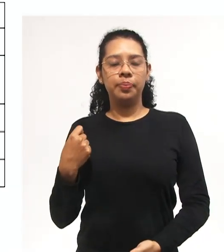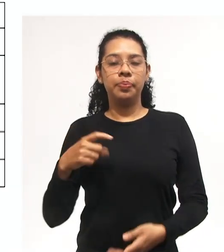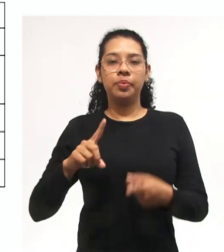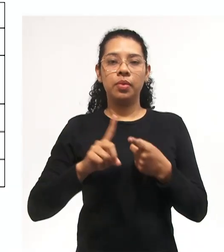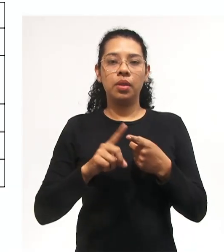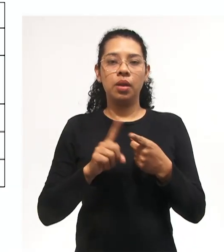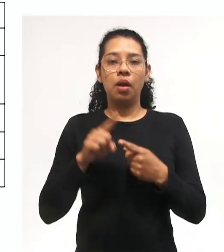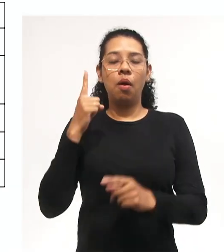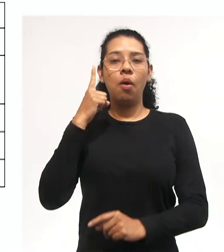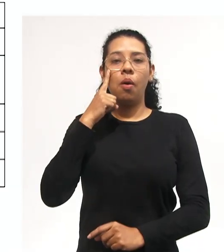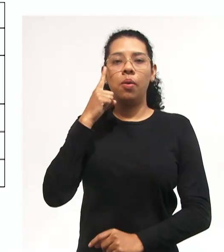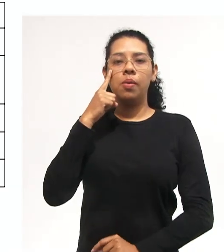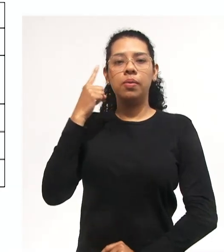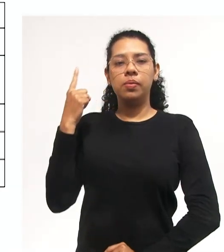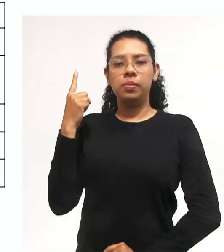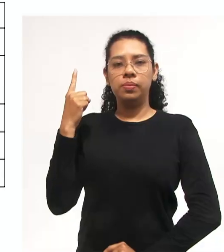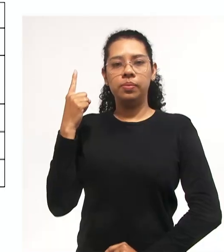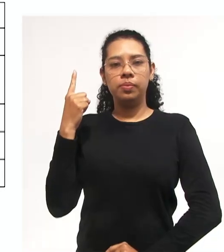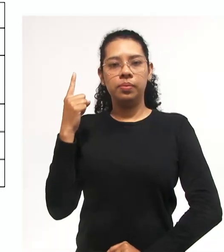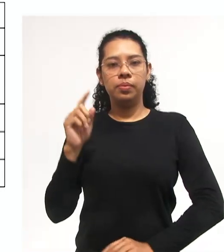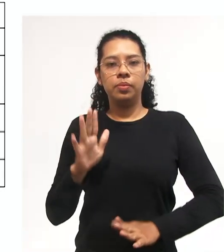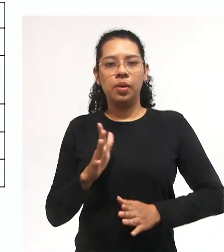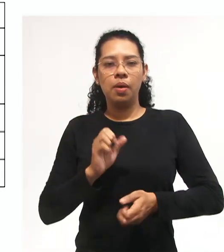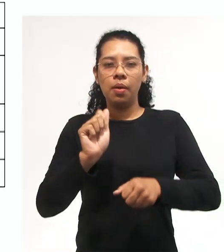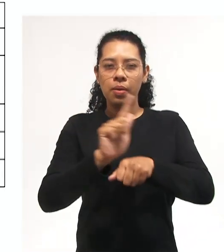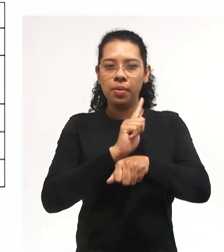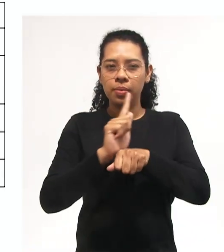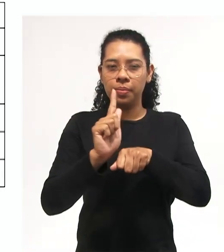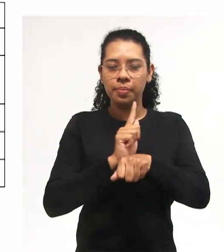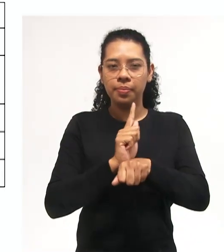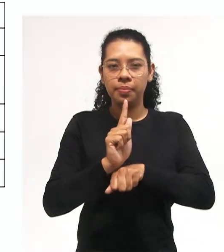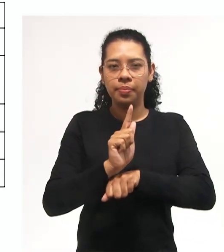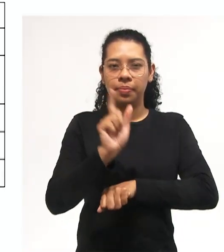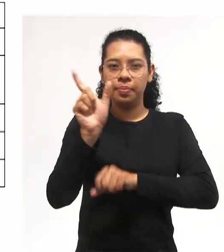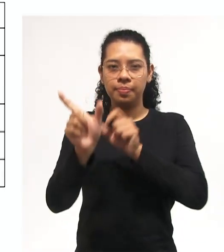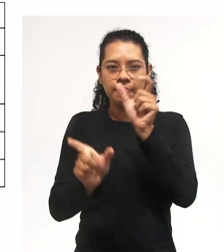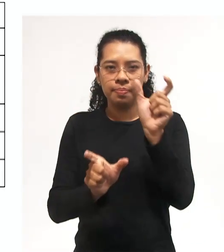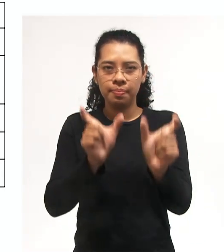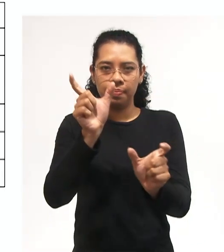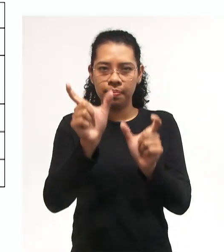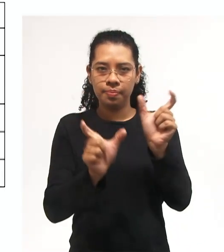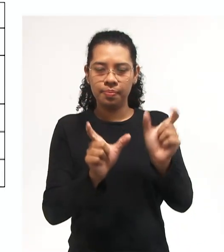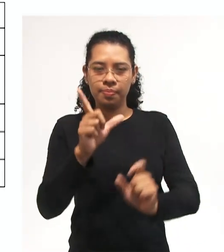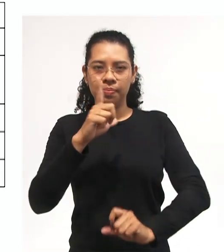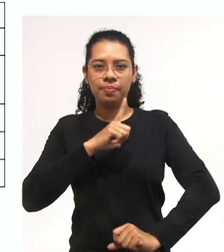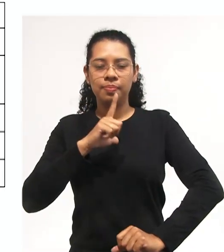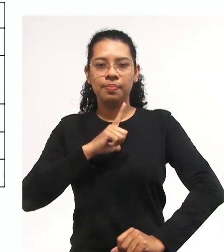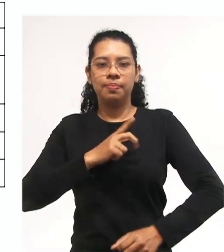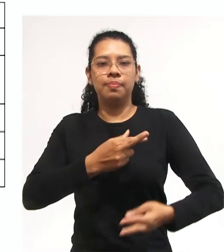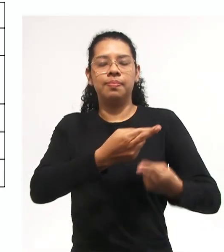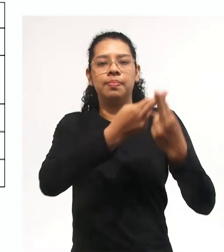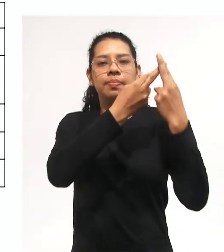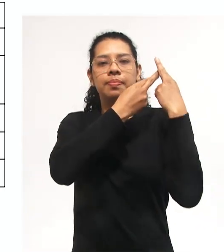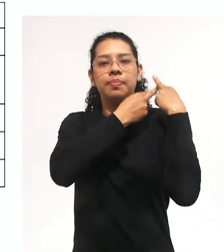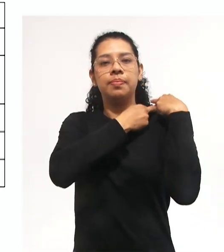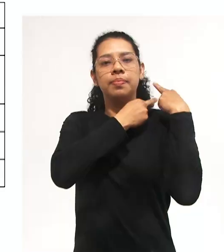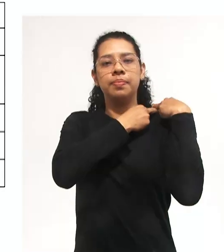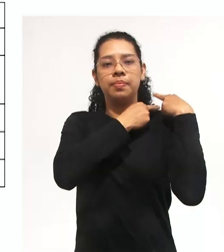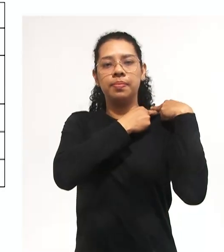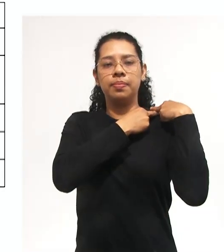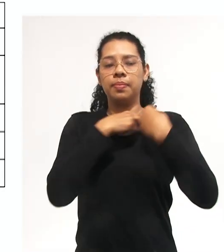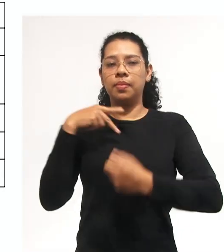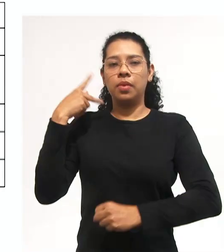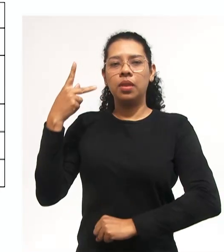pessoas é responsável por um conjunto de políticas, práticas que permitem